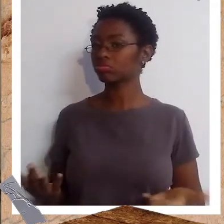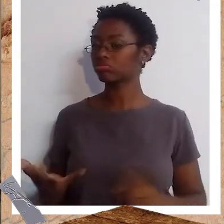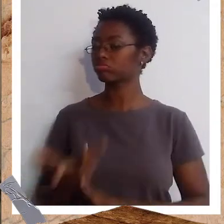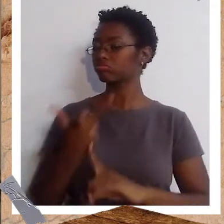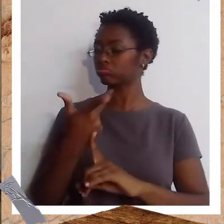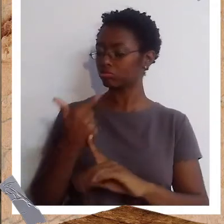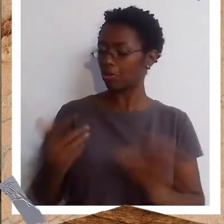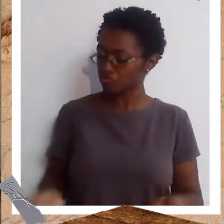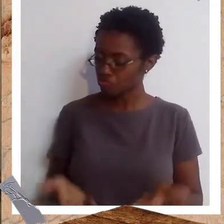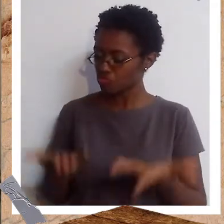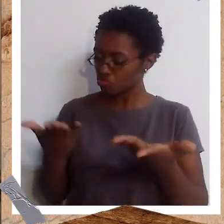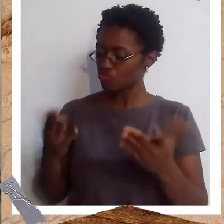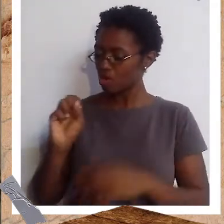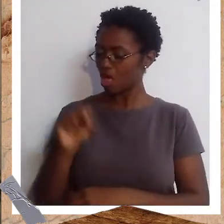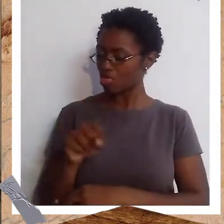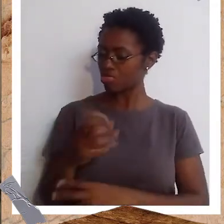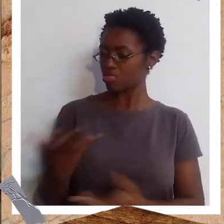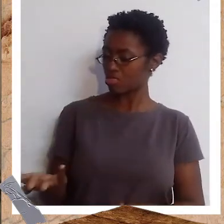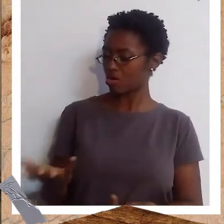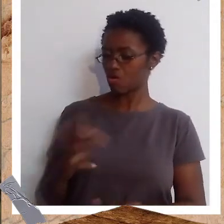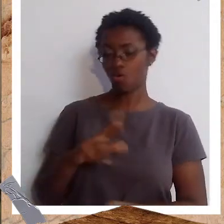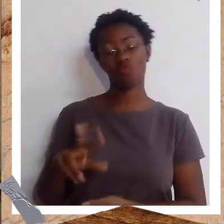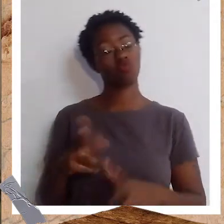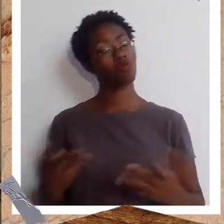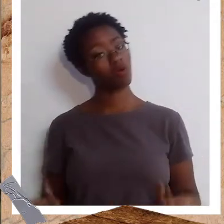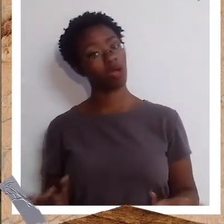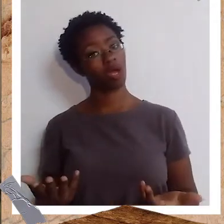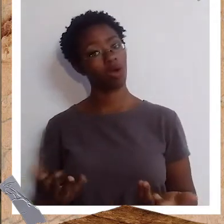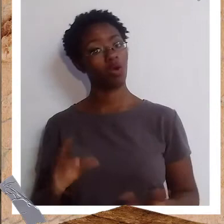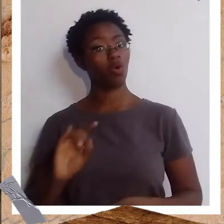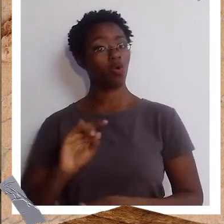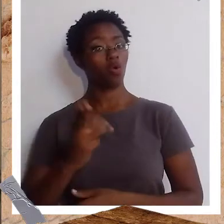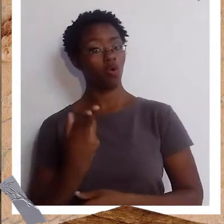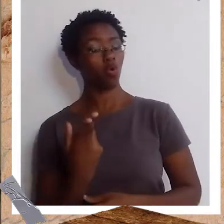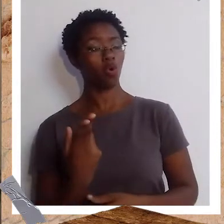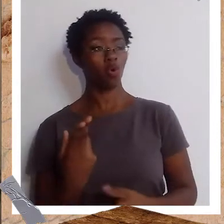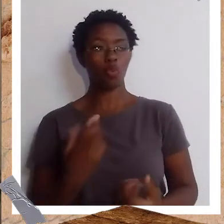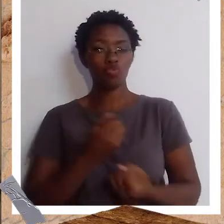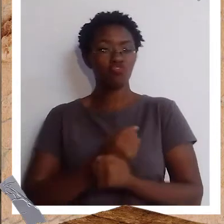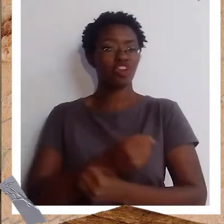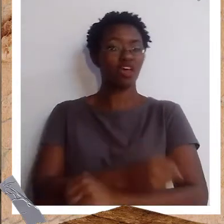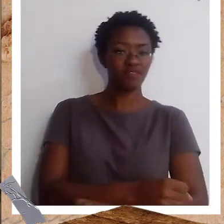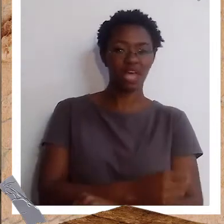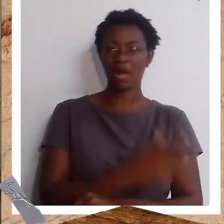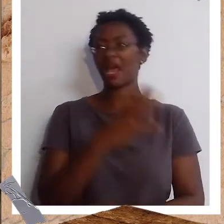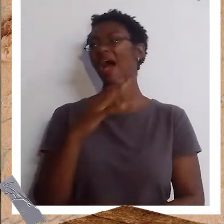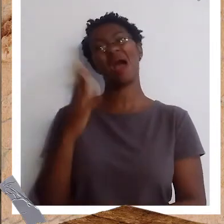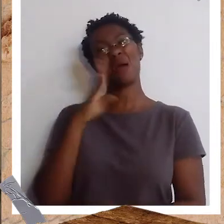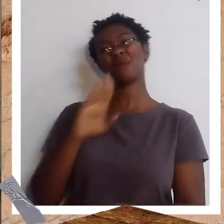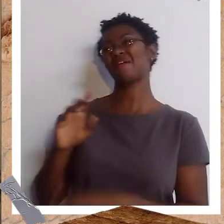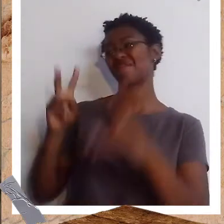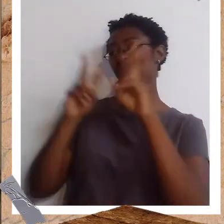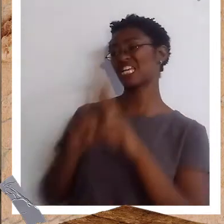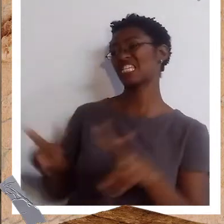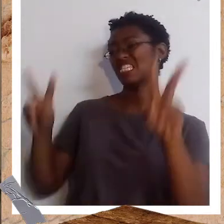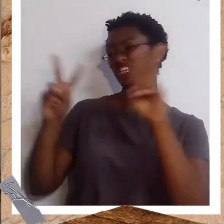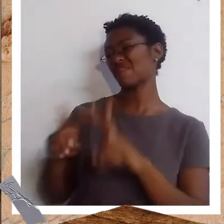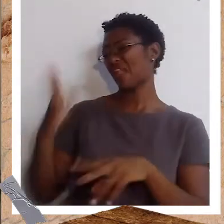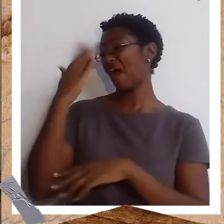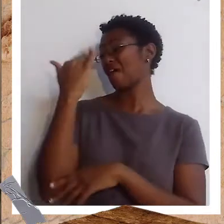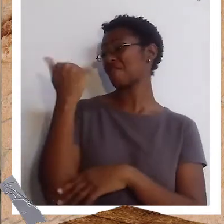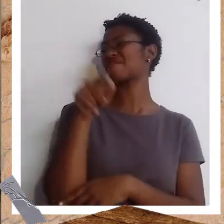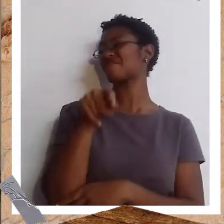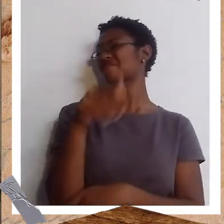nesse processo? Estão sendo explorados nesse processo em troca de uma promessa de visibilidade, que muitas vezes